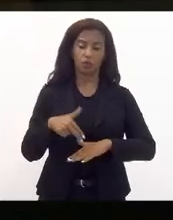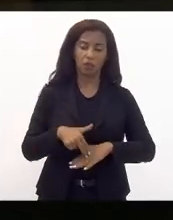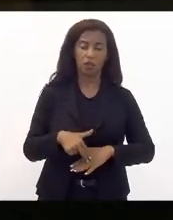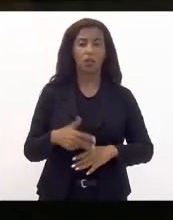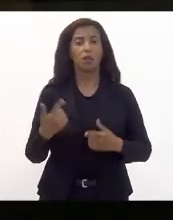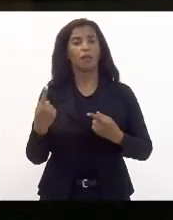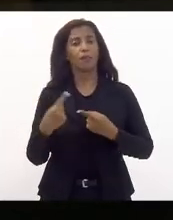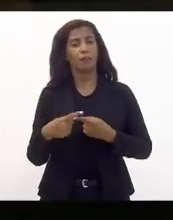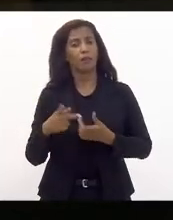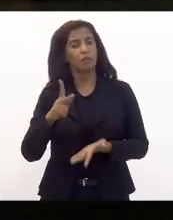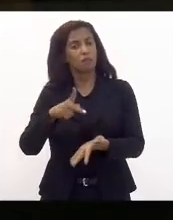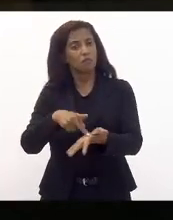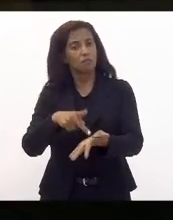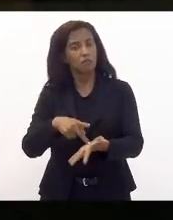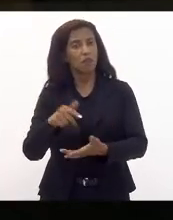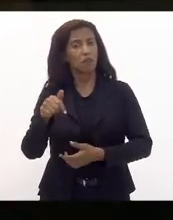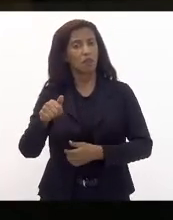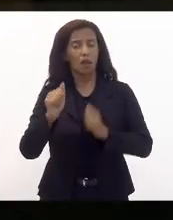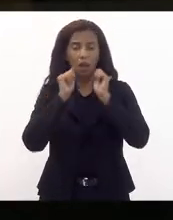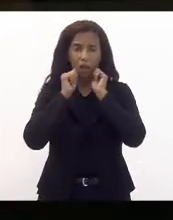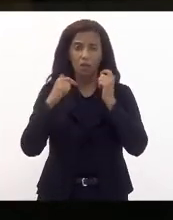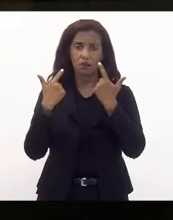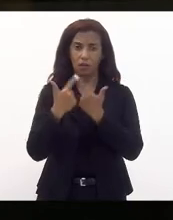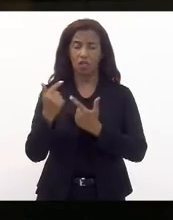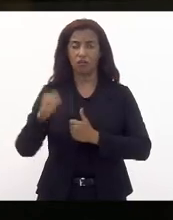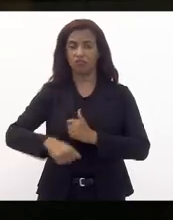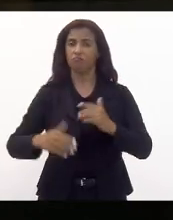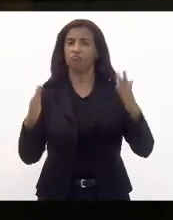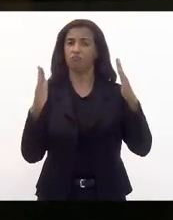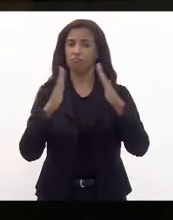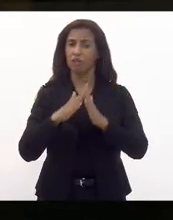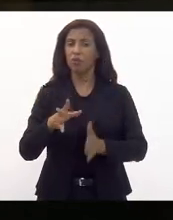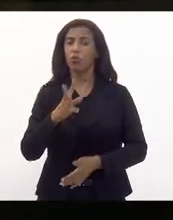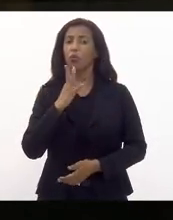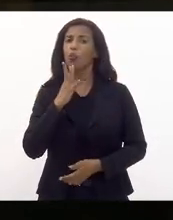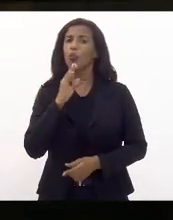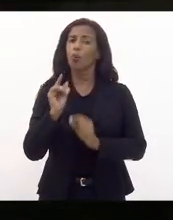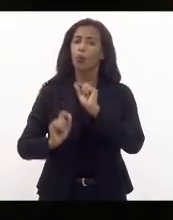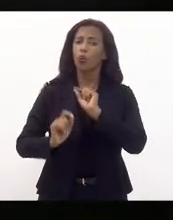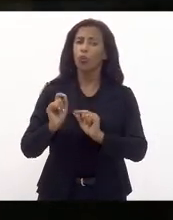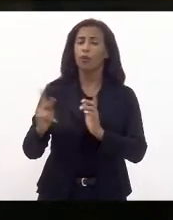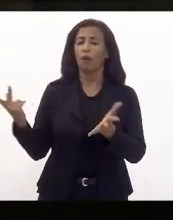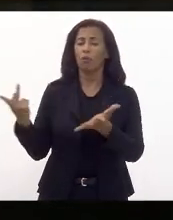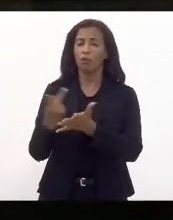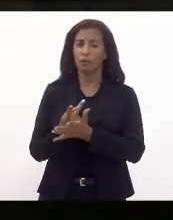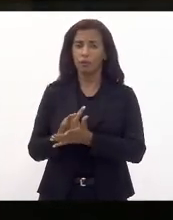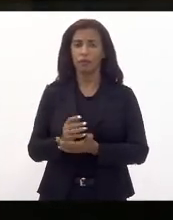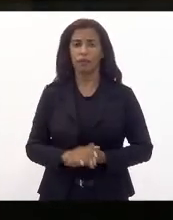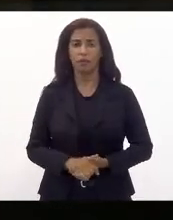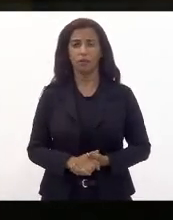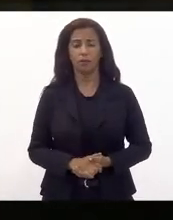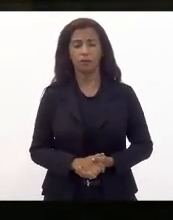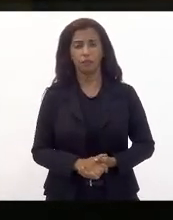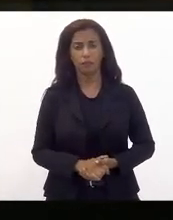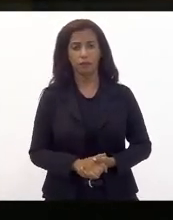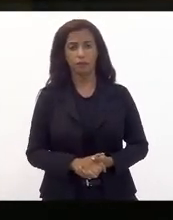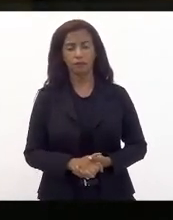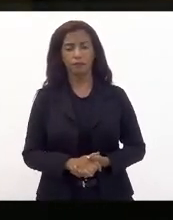daí para que realmente esta casa tem o conhecimento do que está ocorrendo e